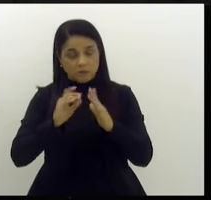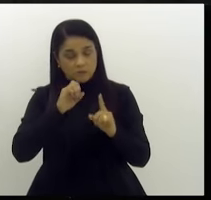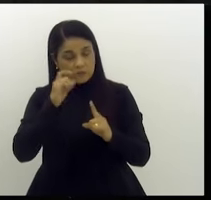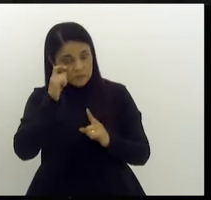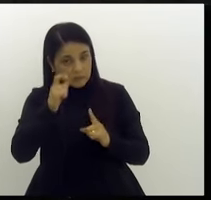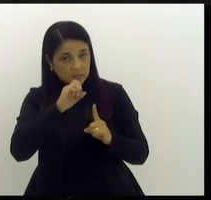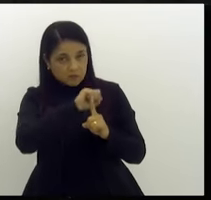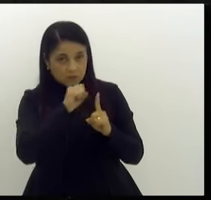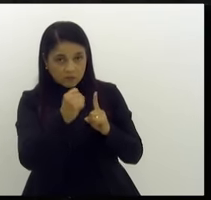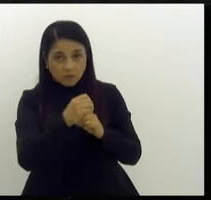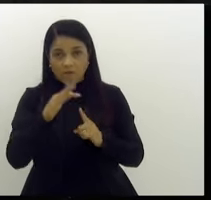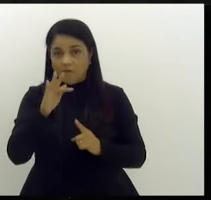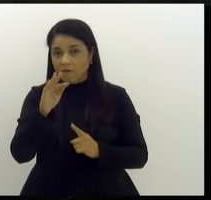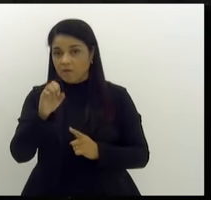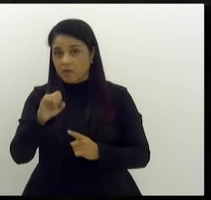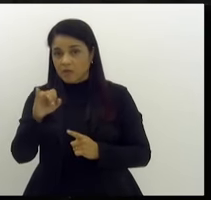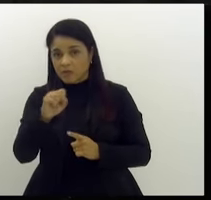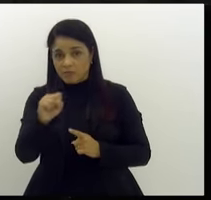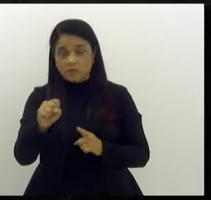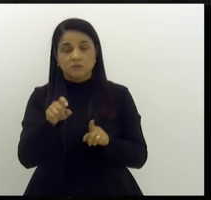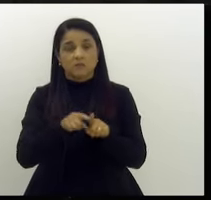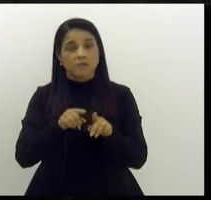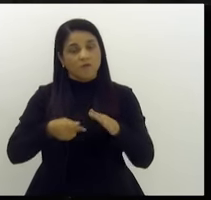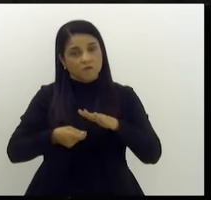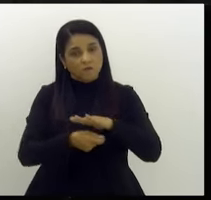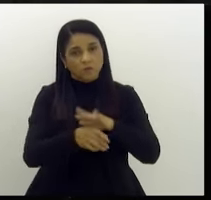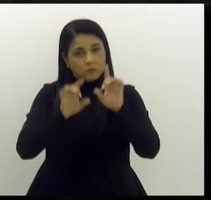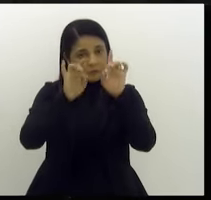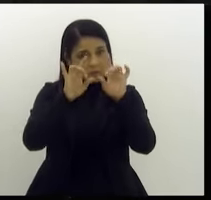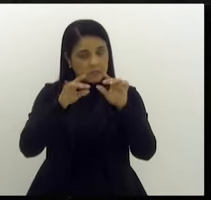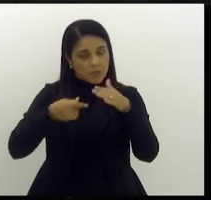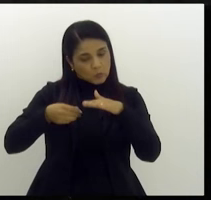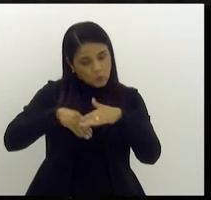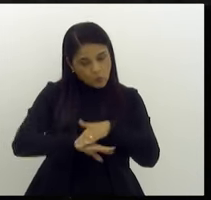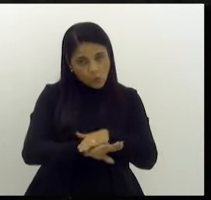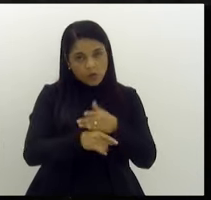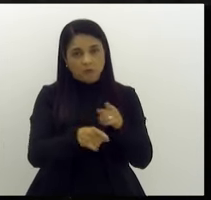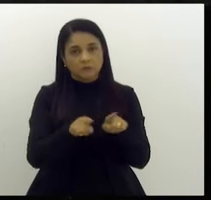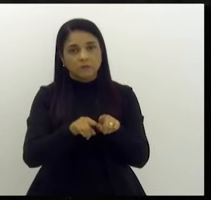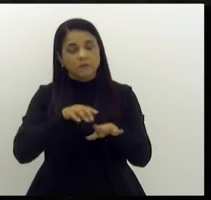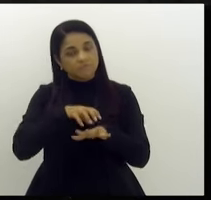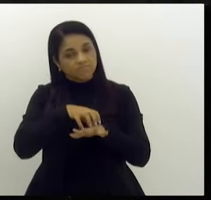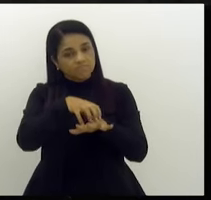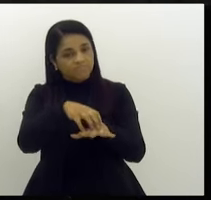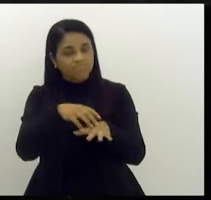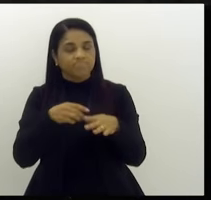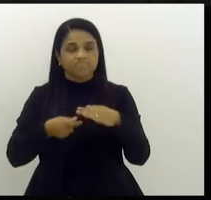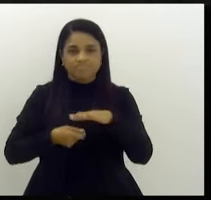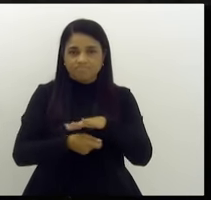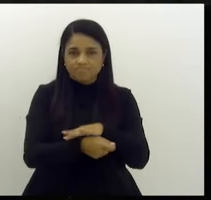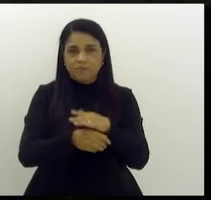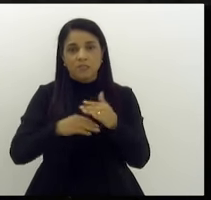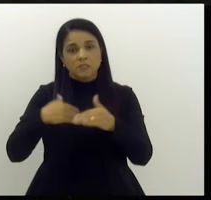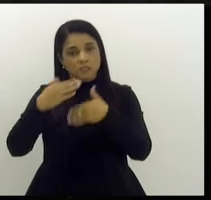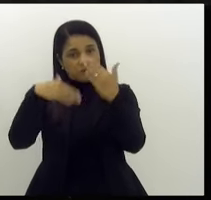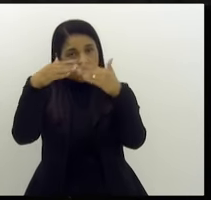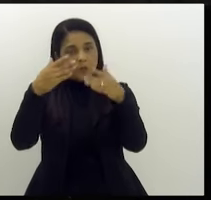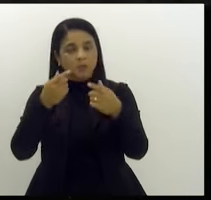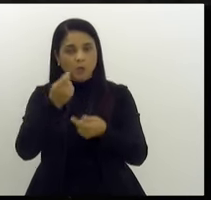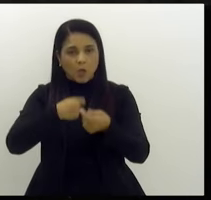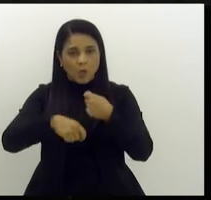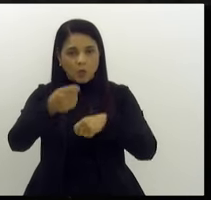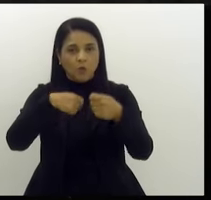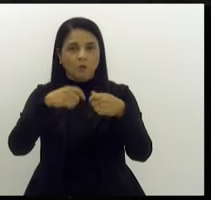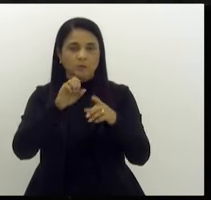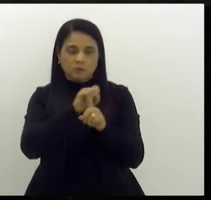o feis fundo especial do depósito fundo Estadual de transportes fundo de desenvolvimento econômico